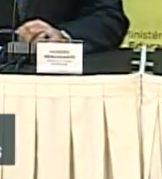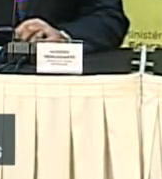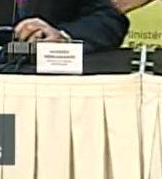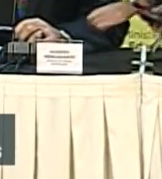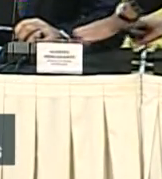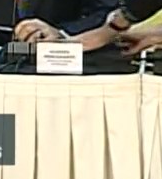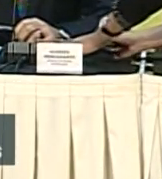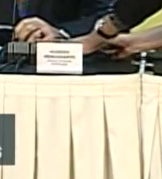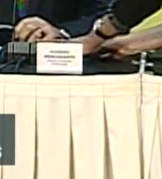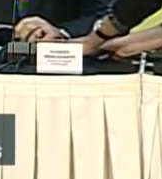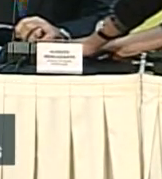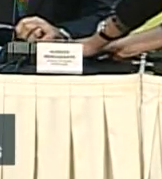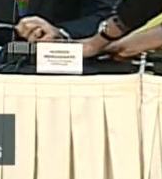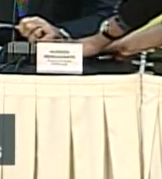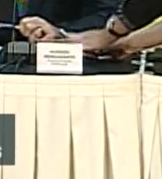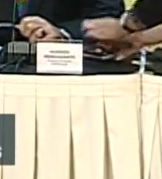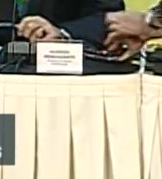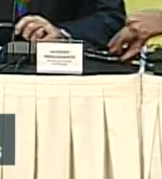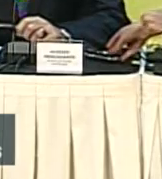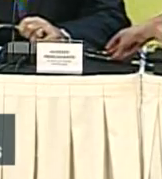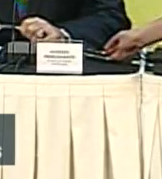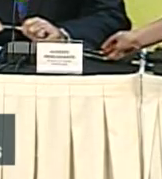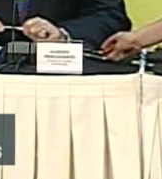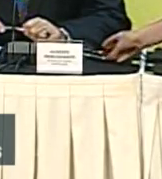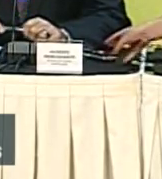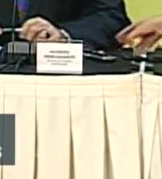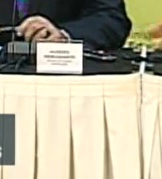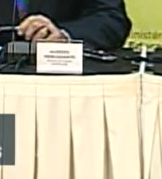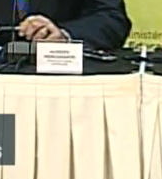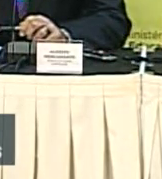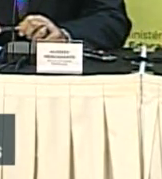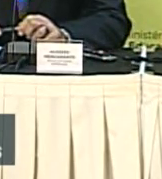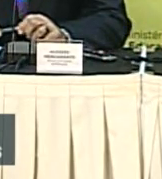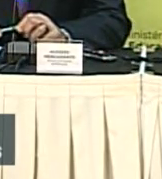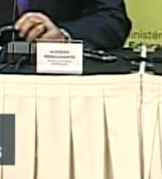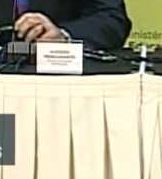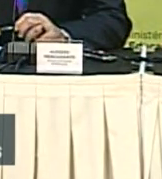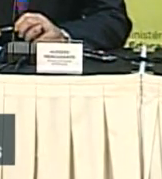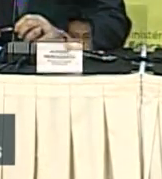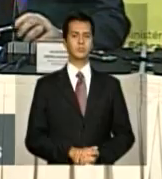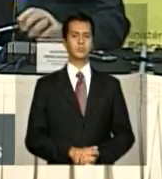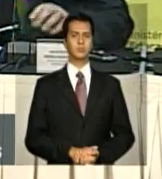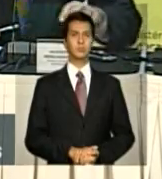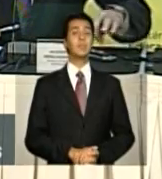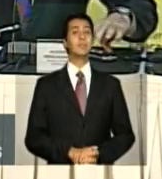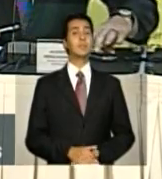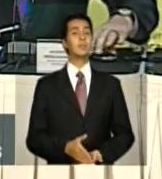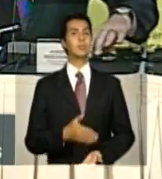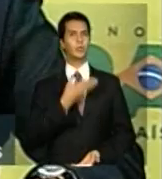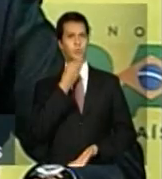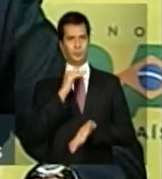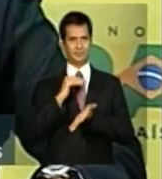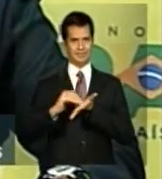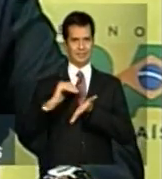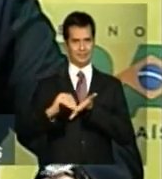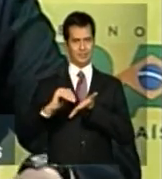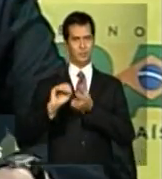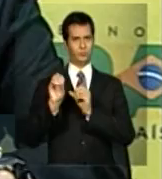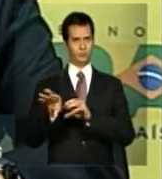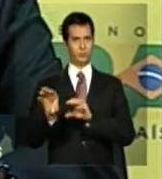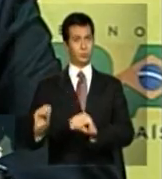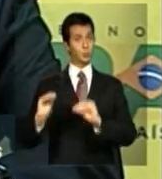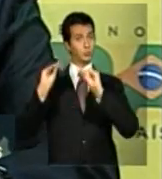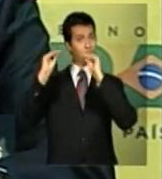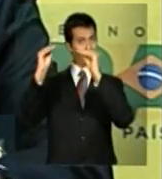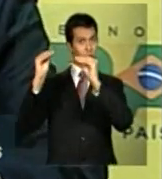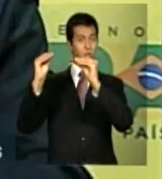nas universidades federais. O nosso secretário de Educação Superior estava numa outra reunião de Ciência Sem Fronteiras. Assim que ele chegar,